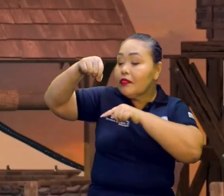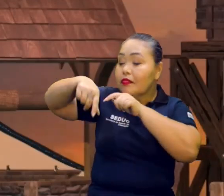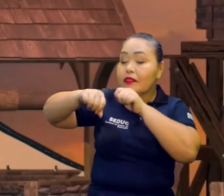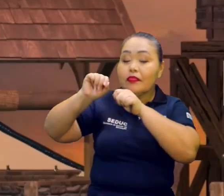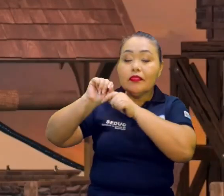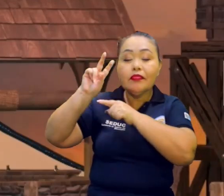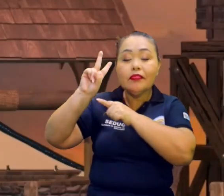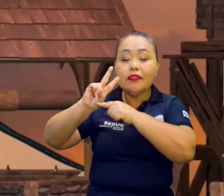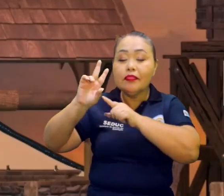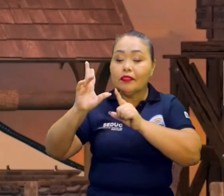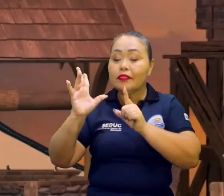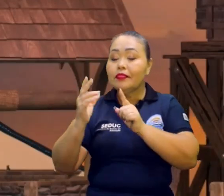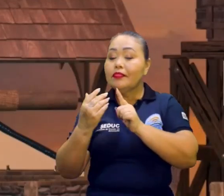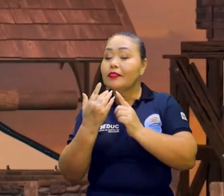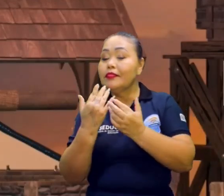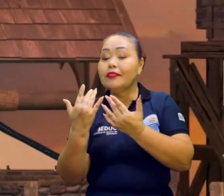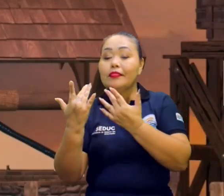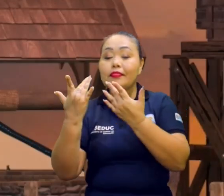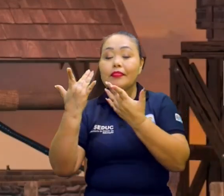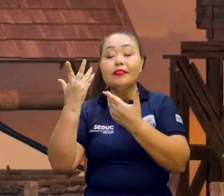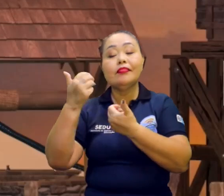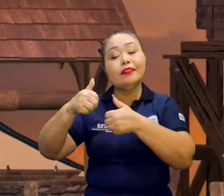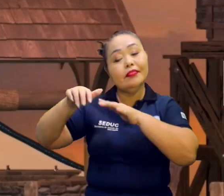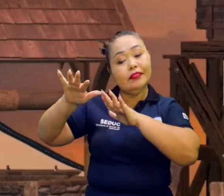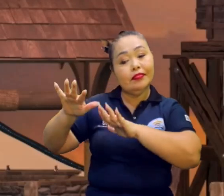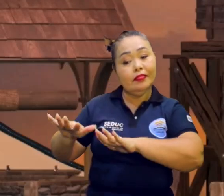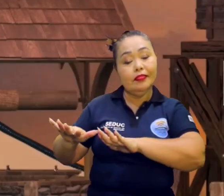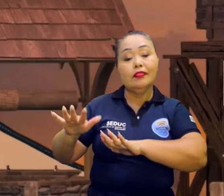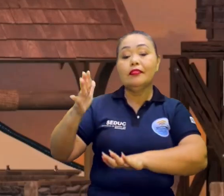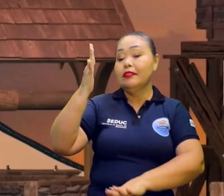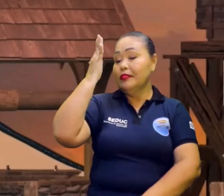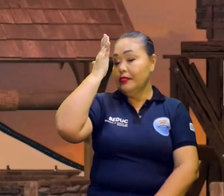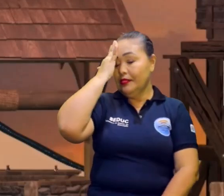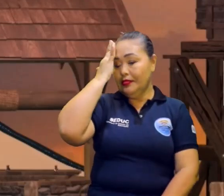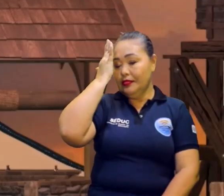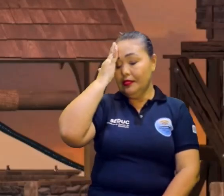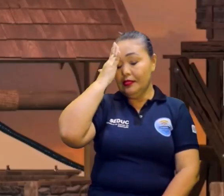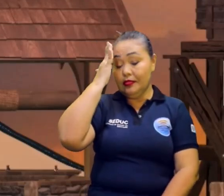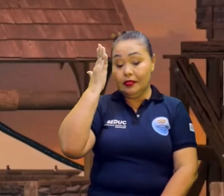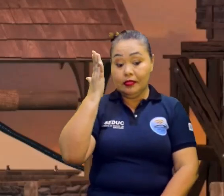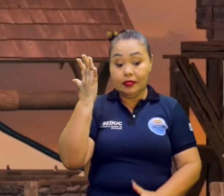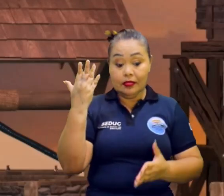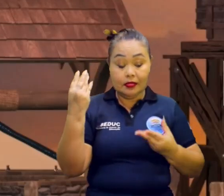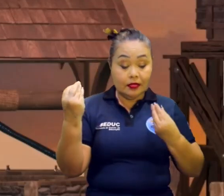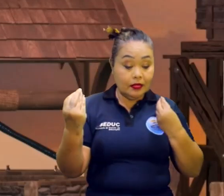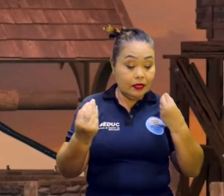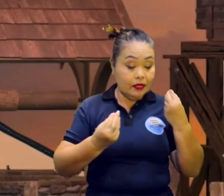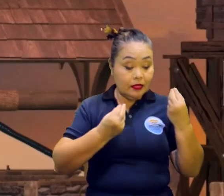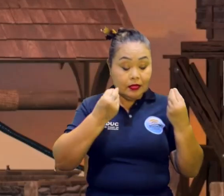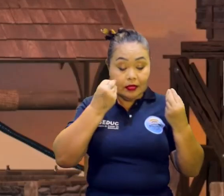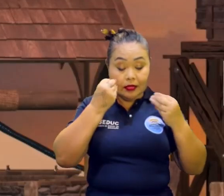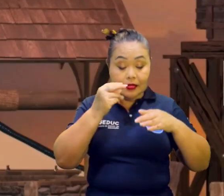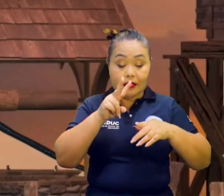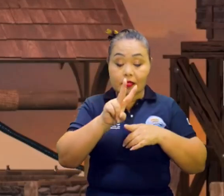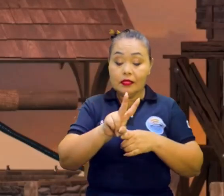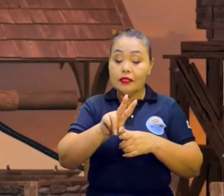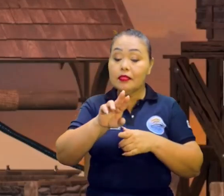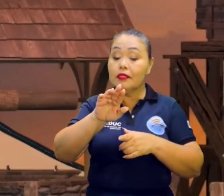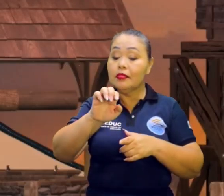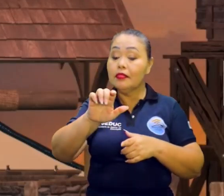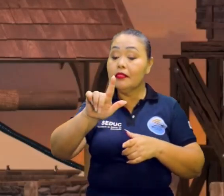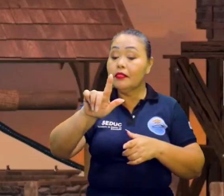do plantio ali permanente. Então, a gente sabe que a dinâmica do vegetal